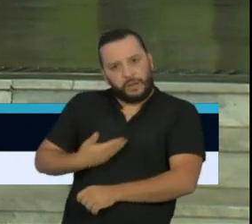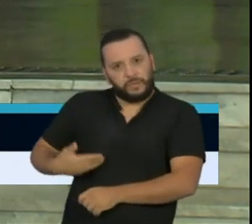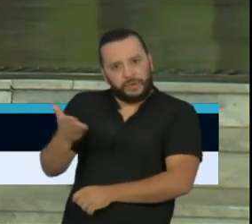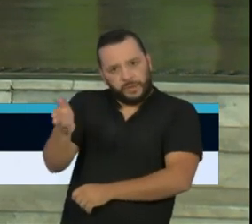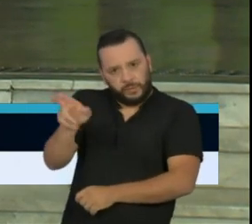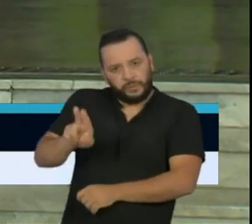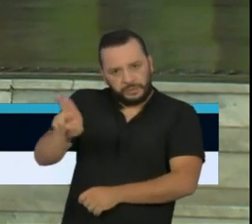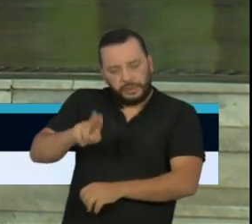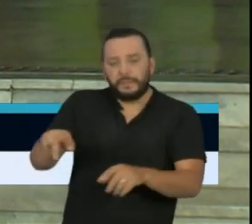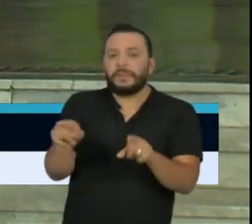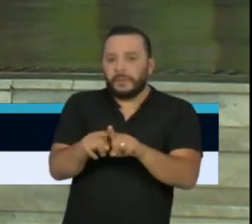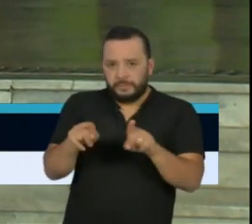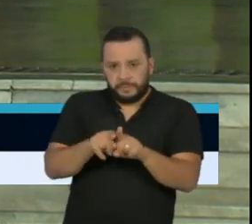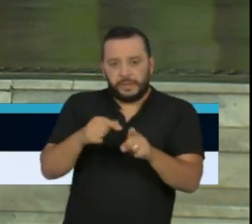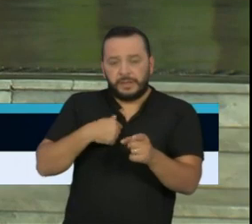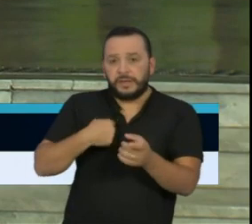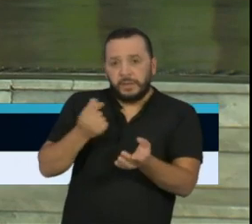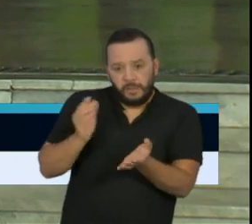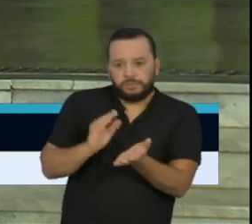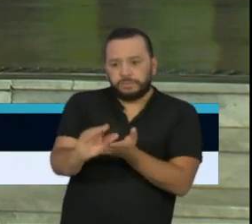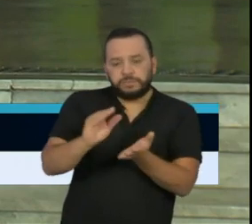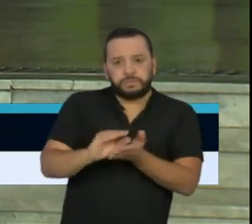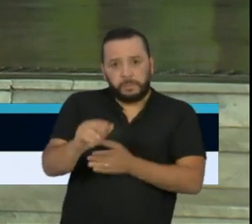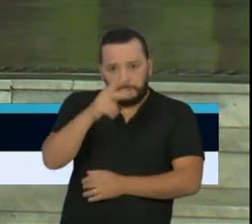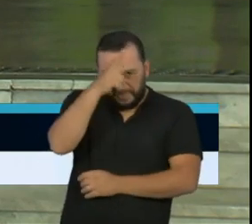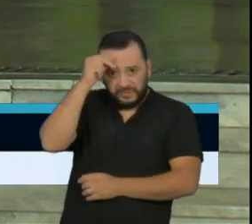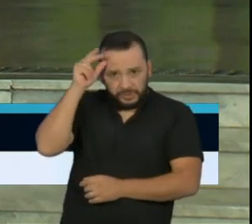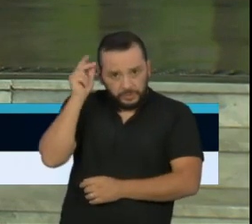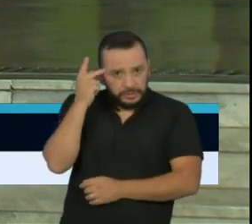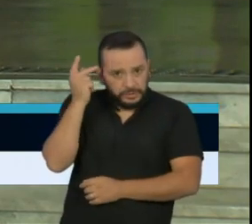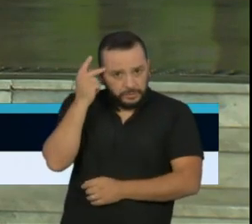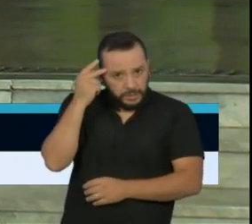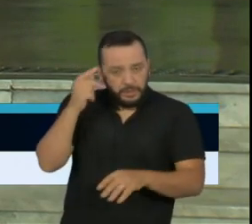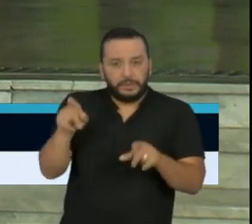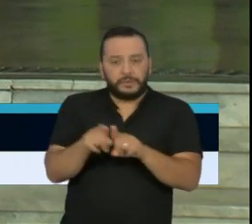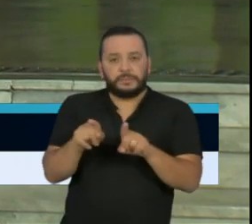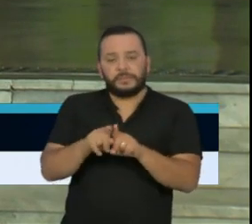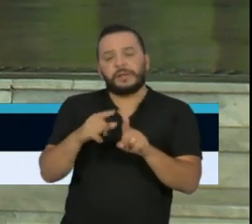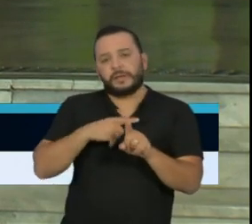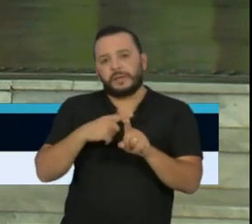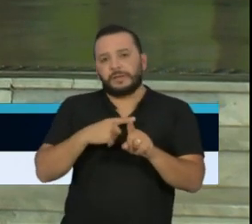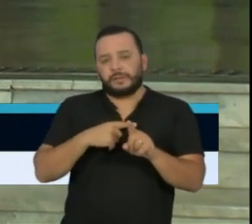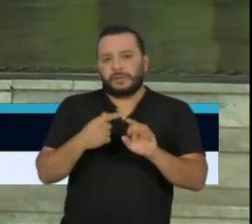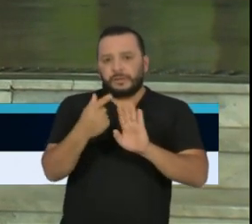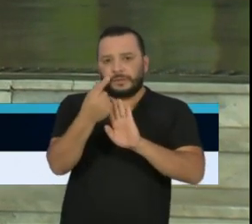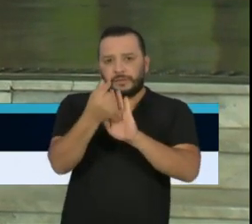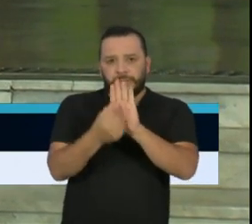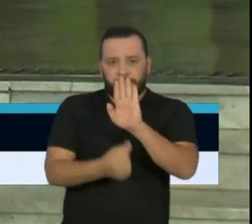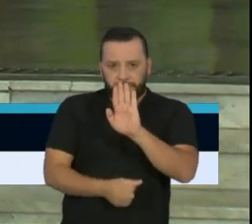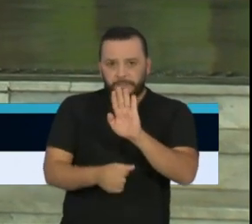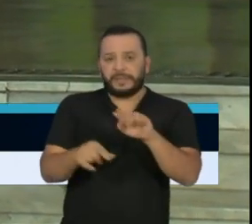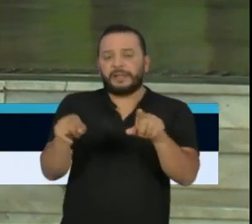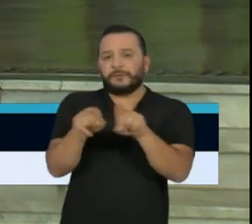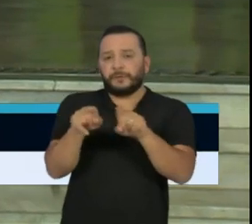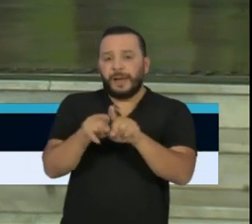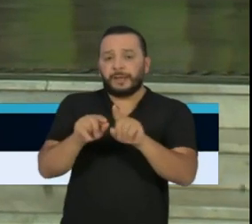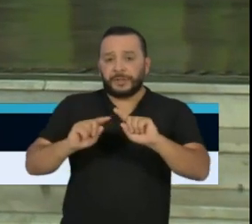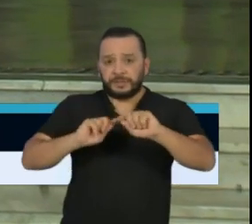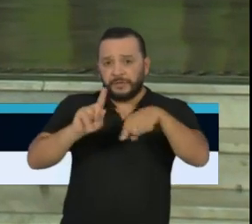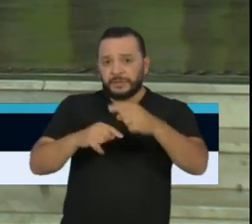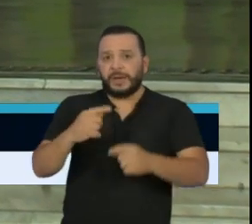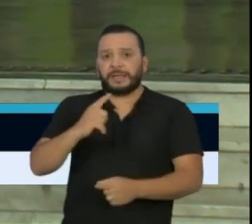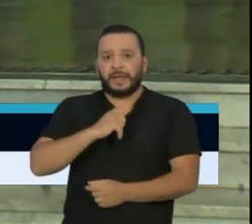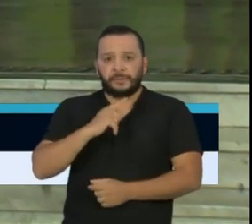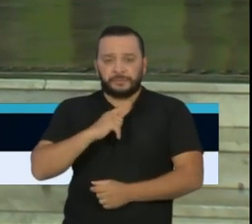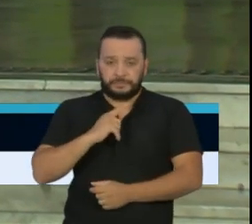Paulo. Fomos o primeiro estado que fizemos isso com orçamento próprio, e esses recursos foram acompanhados de recomendação, de preparação